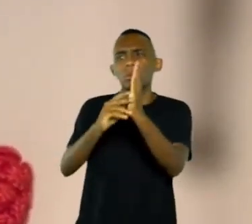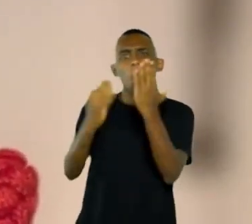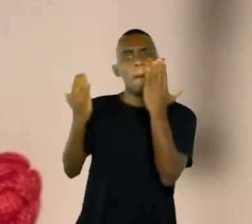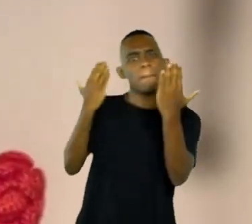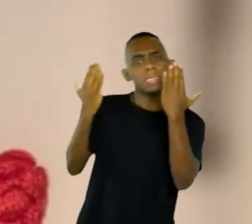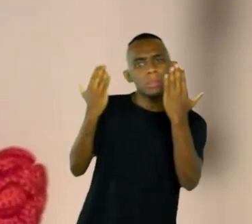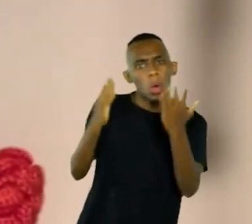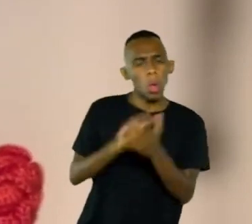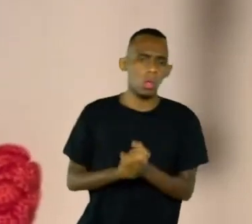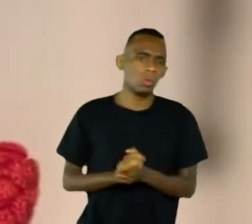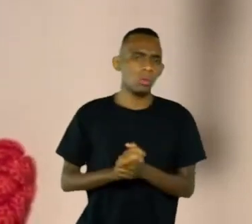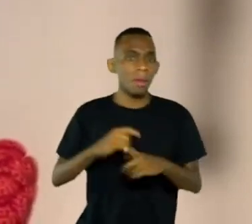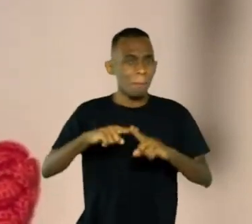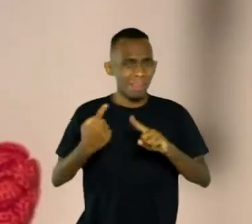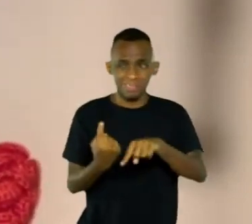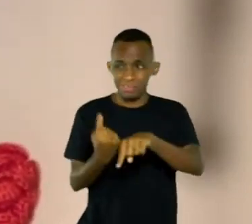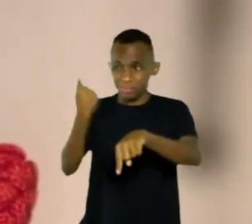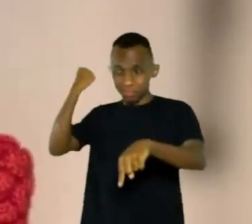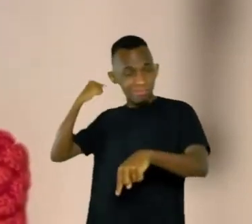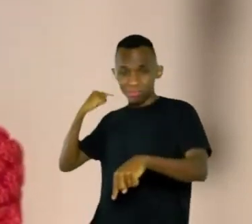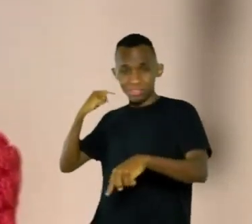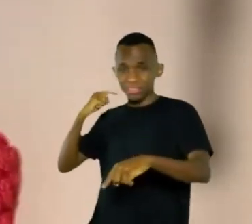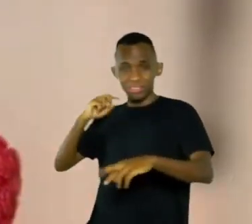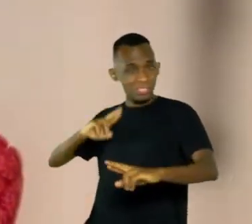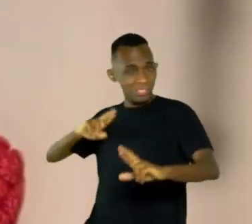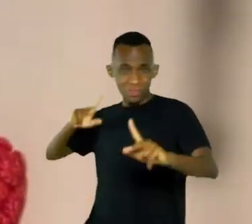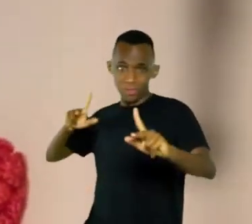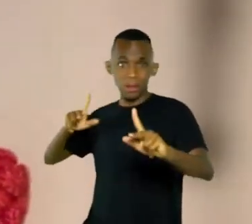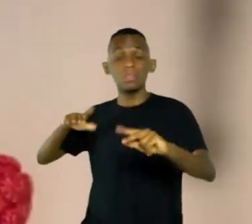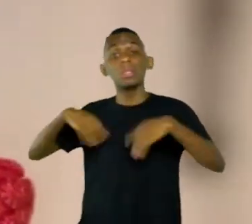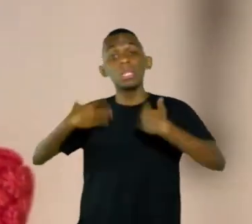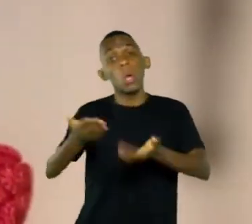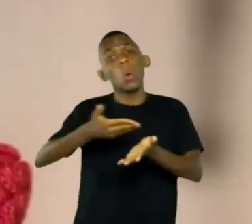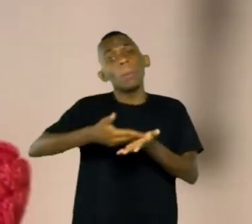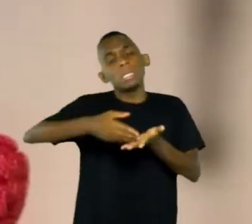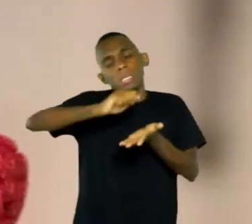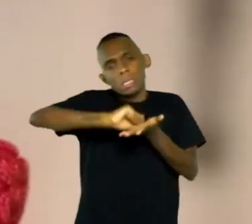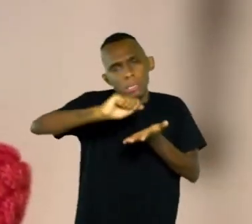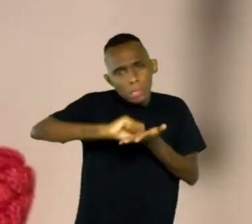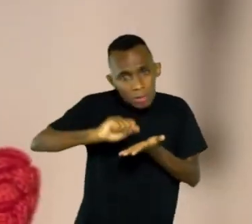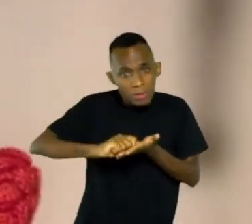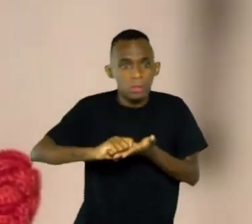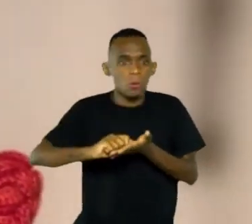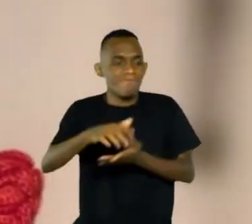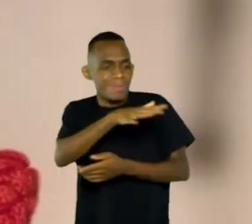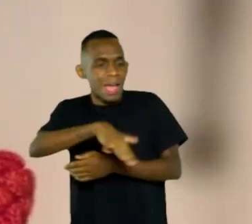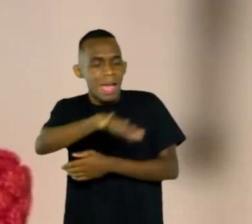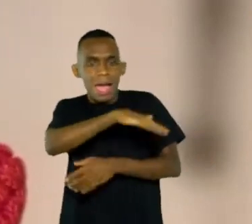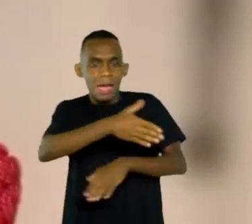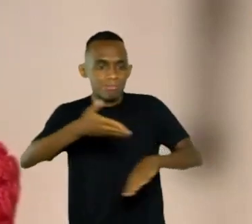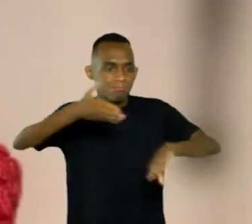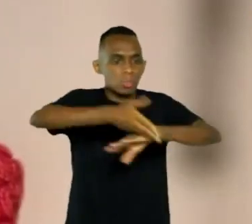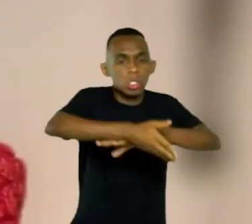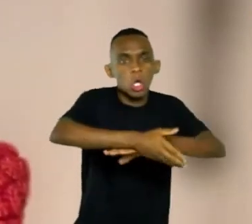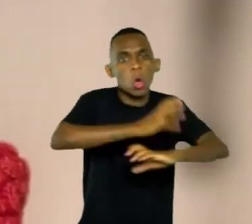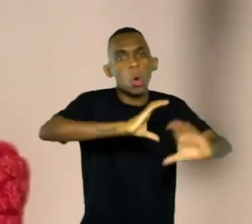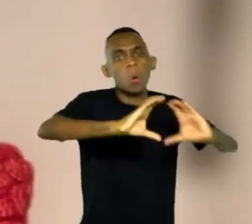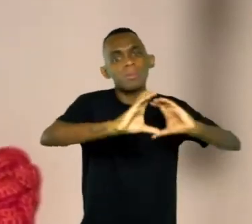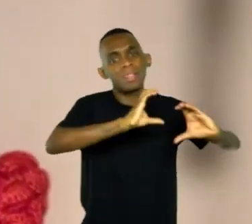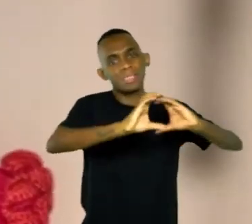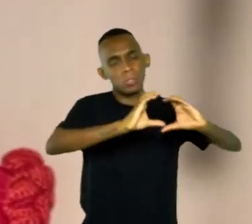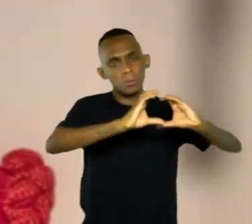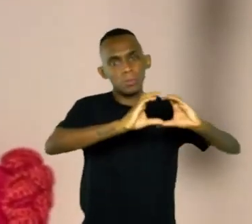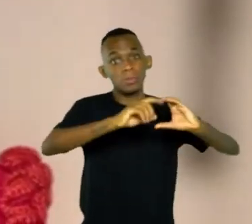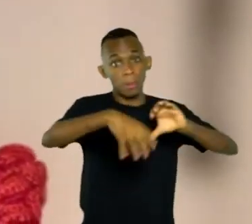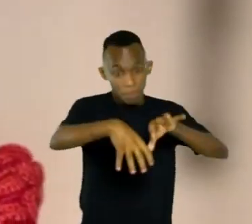5 filhos, né? Então eu comecei a escrever e acabei indo para a comunicação como uma consequência natural, fui para a área de comunicação, me